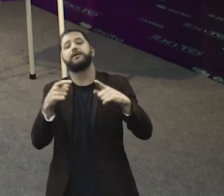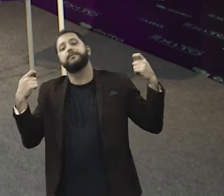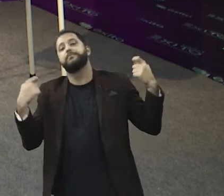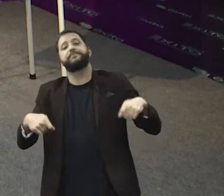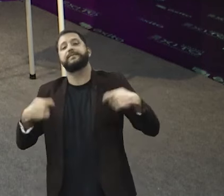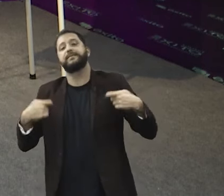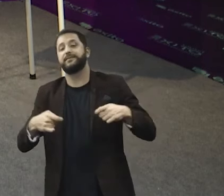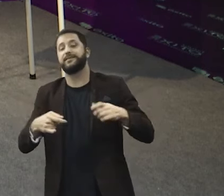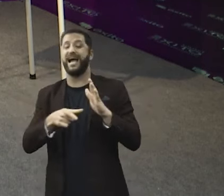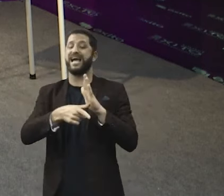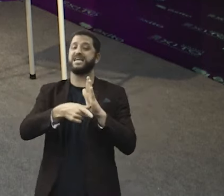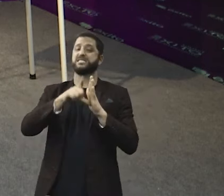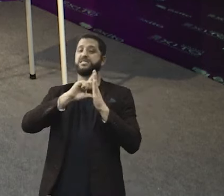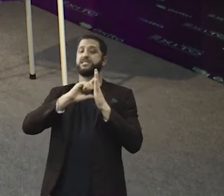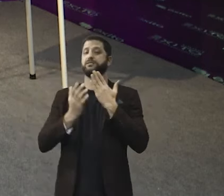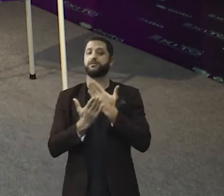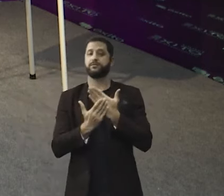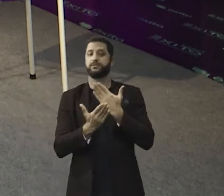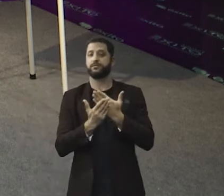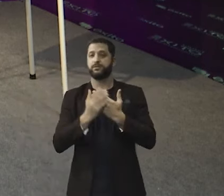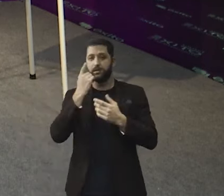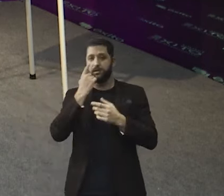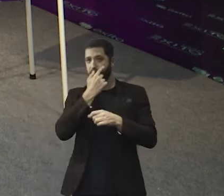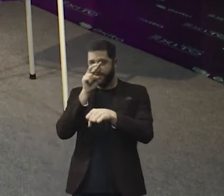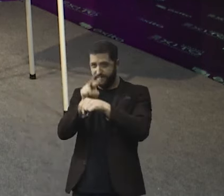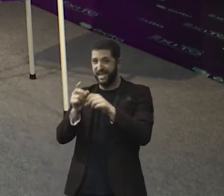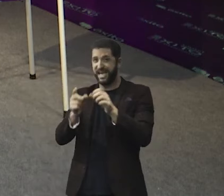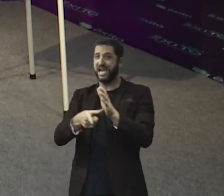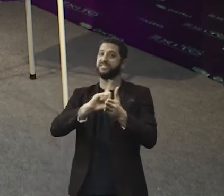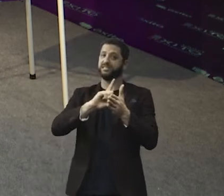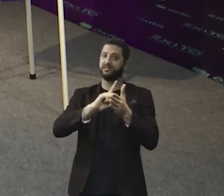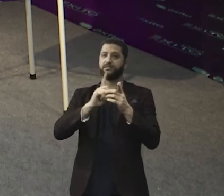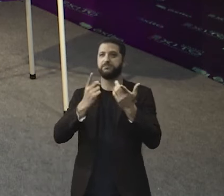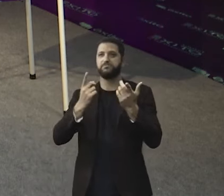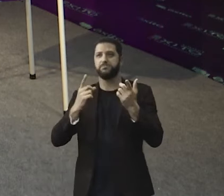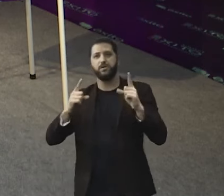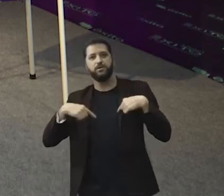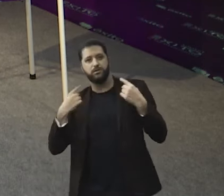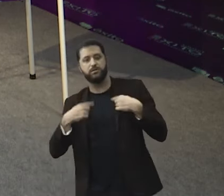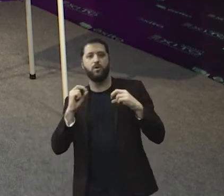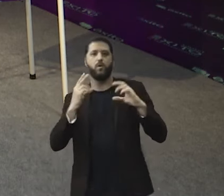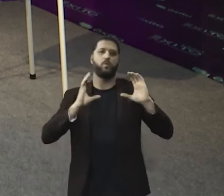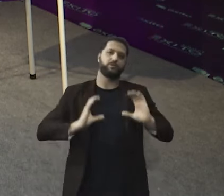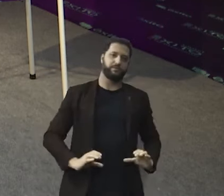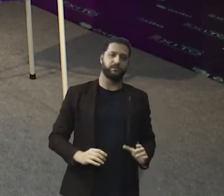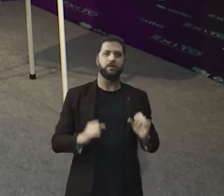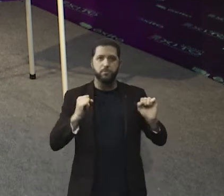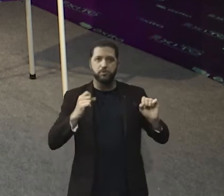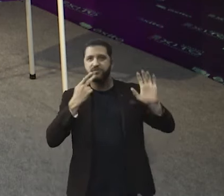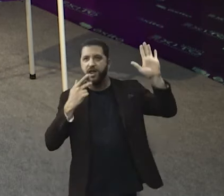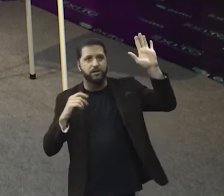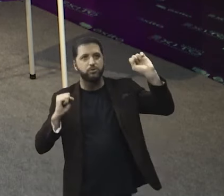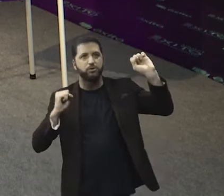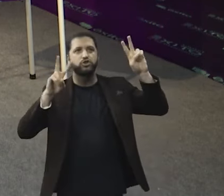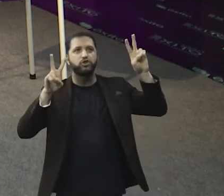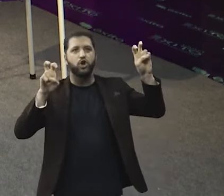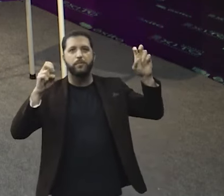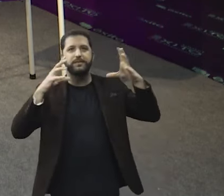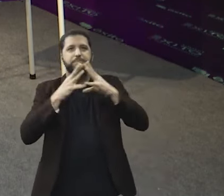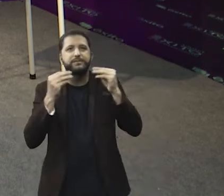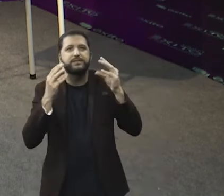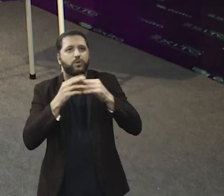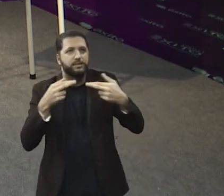antecipe ou seja num comportamento numa provocação agora eu vou falar um pouco de espiritualidade posso me permite então ok é minha especialidade